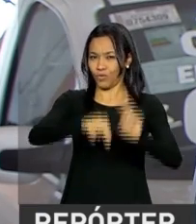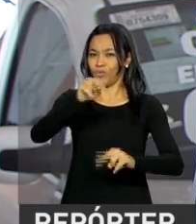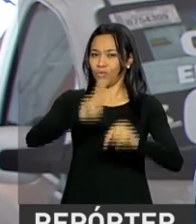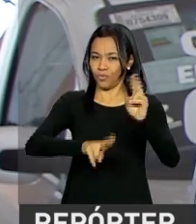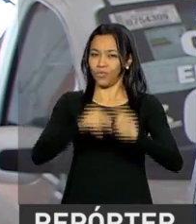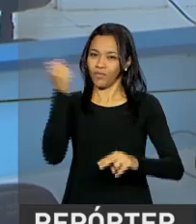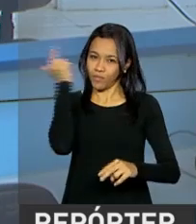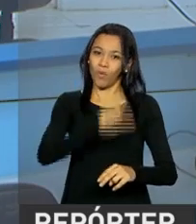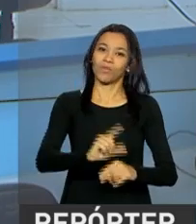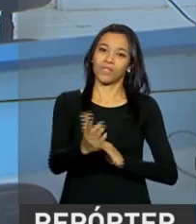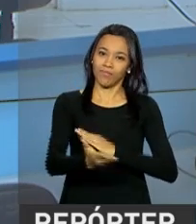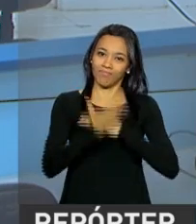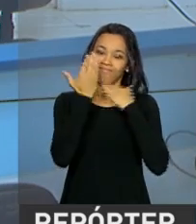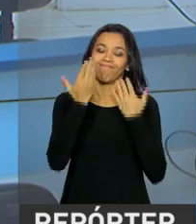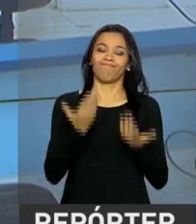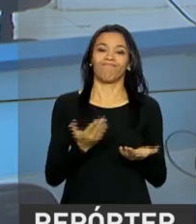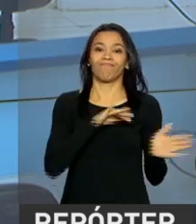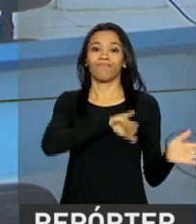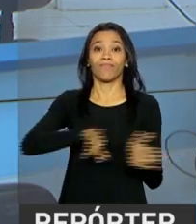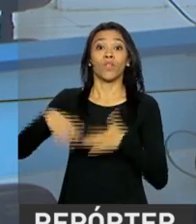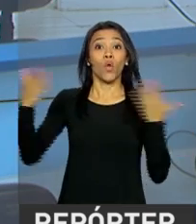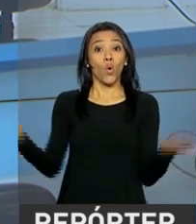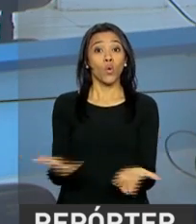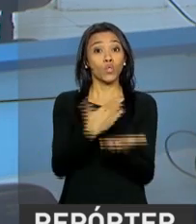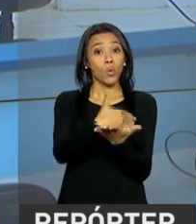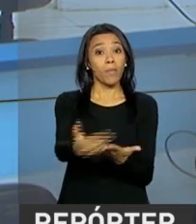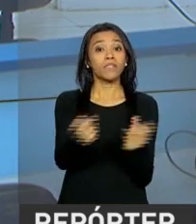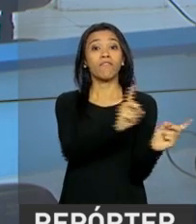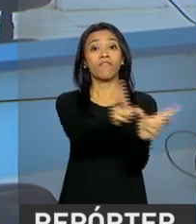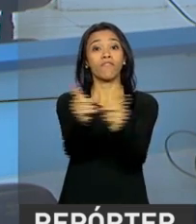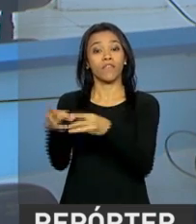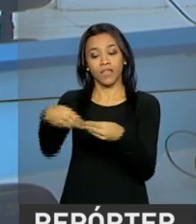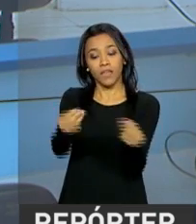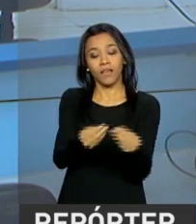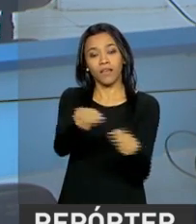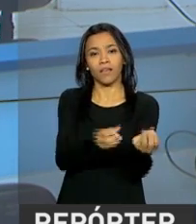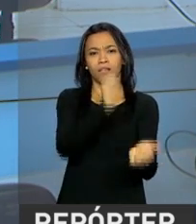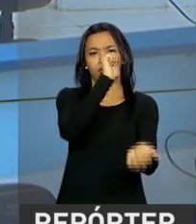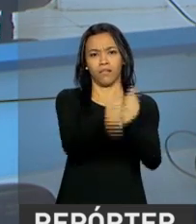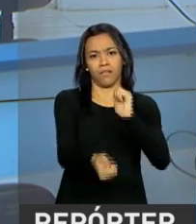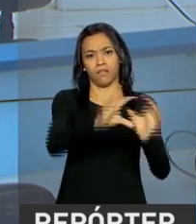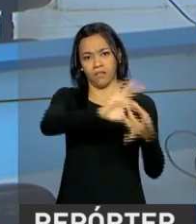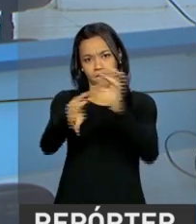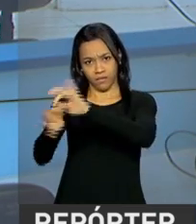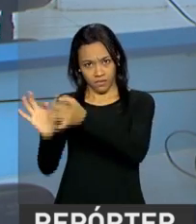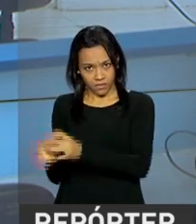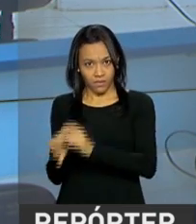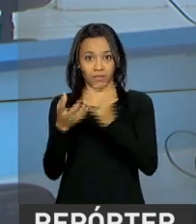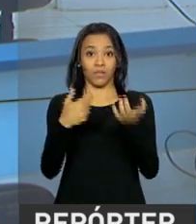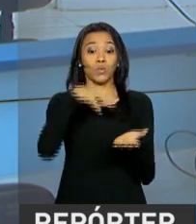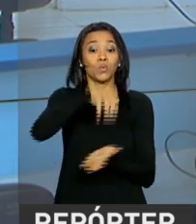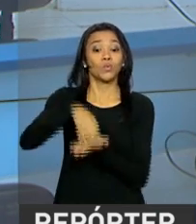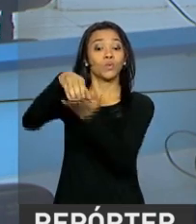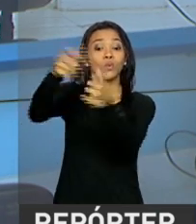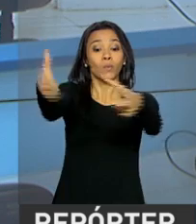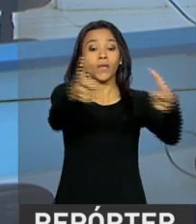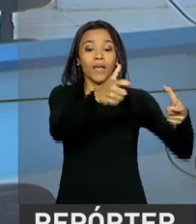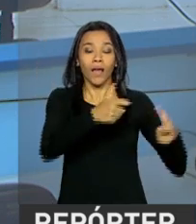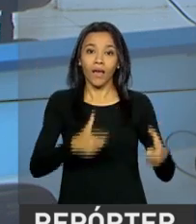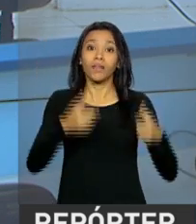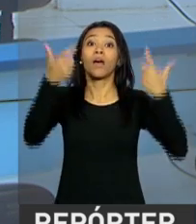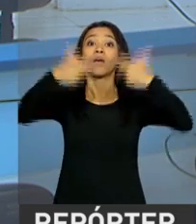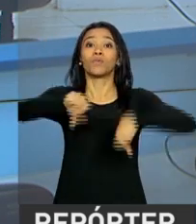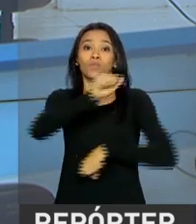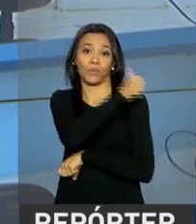da Caixa. Começa hoje a venda de ingressos para as Olimpíadas nos primeiros pontos físicos de venda inaugurados no